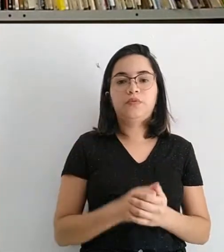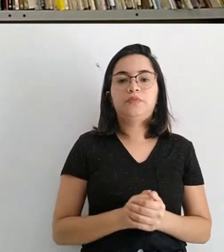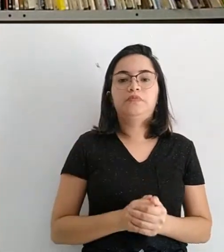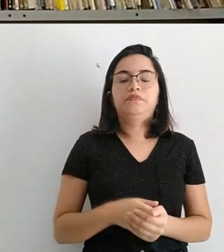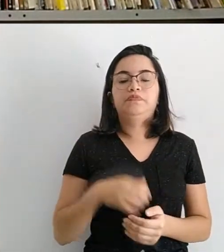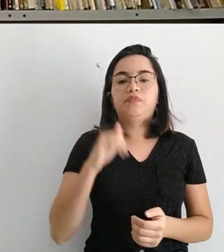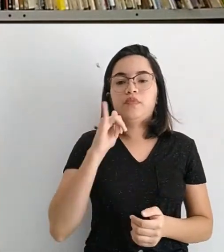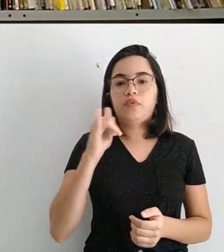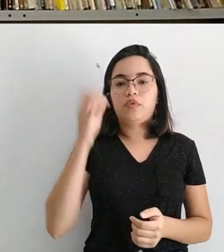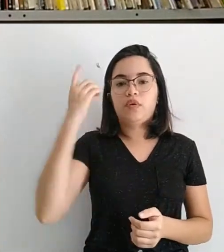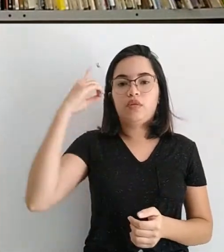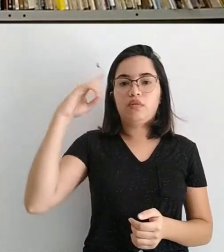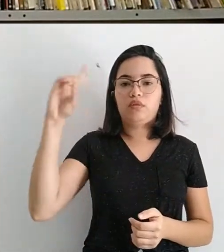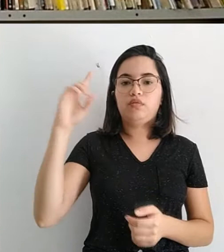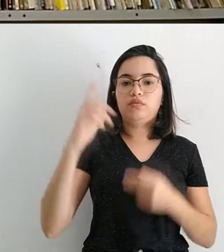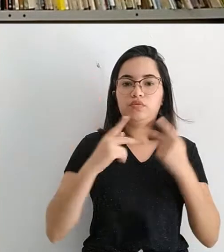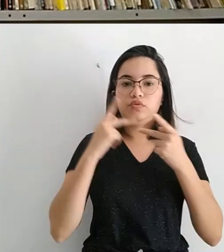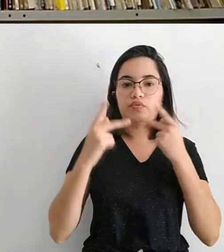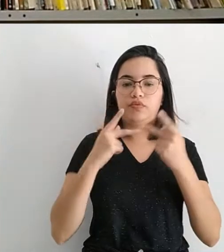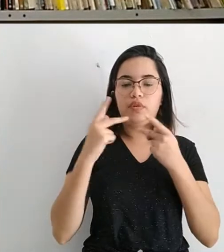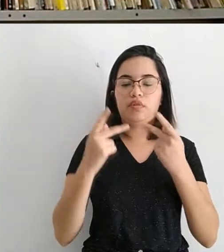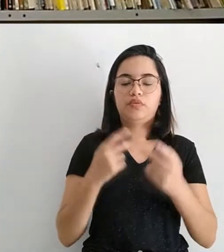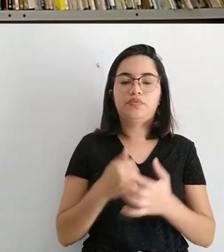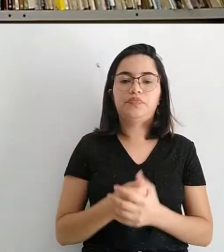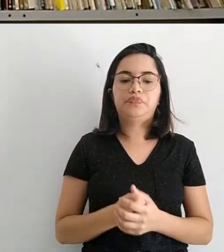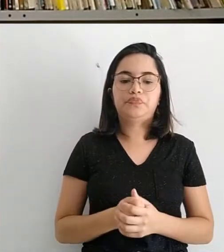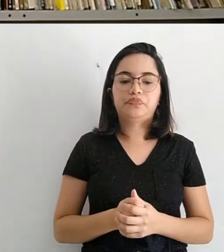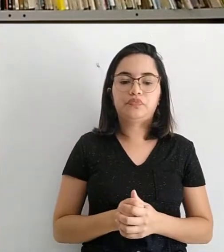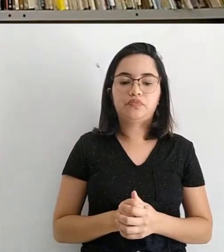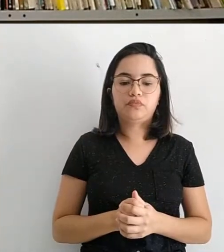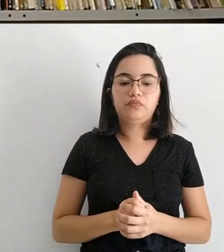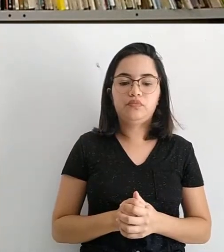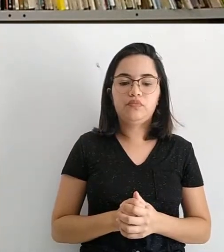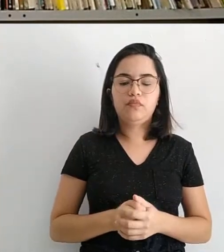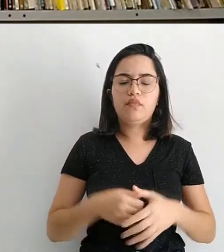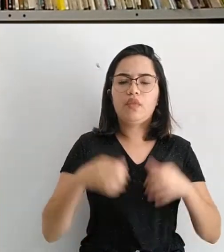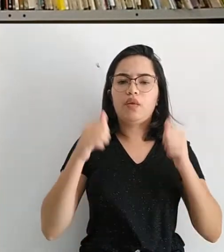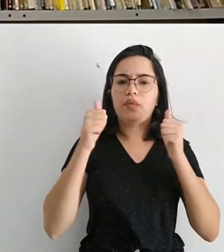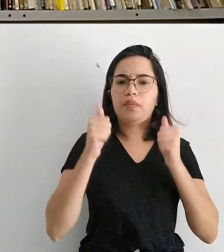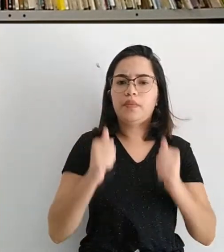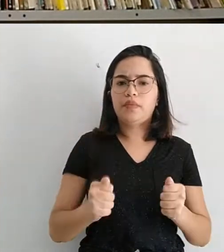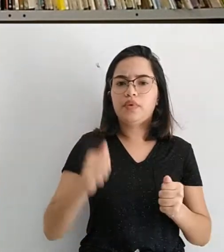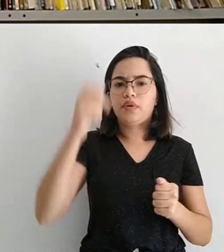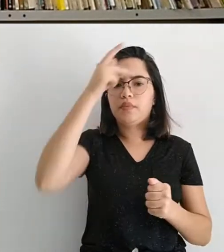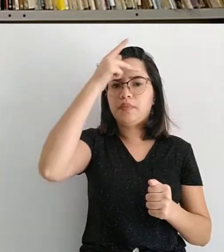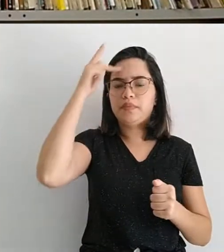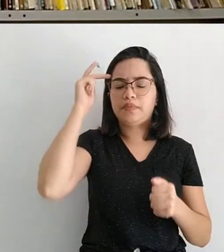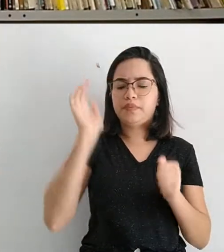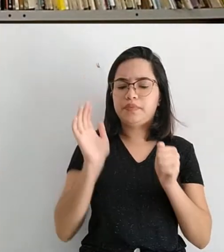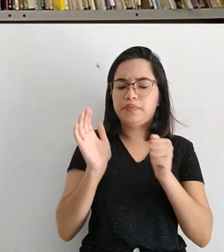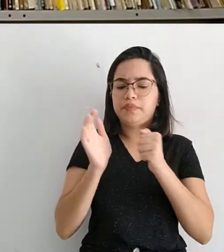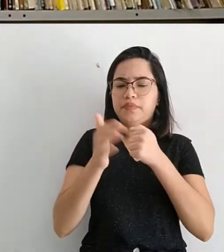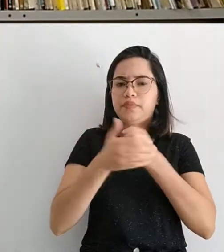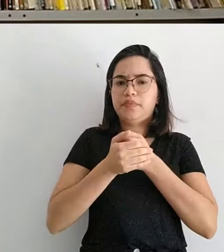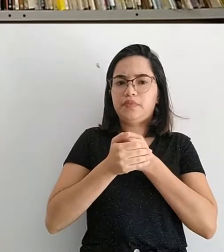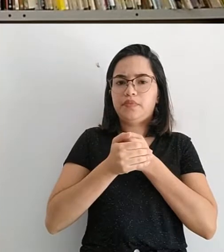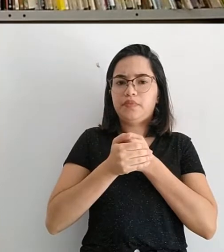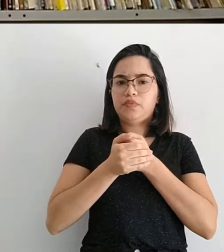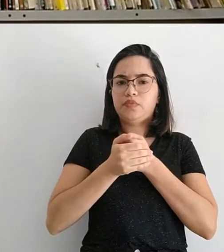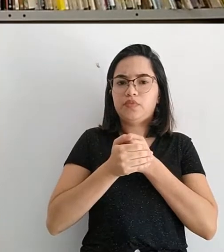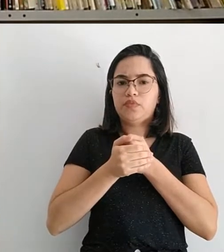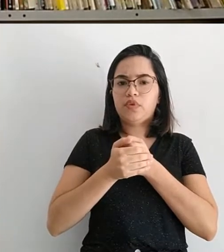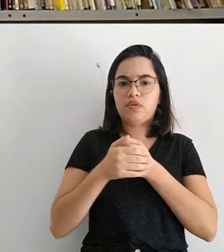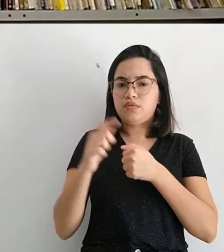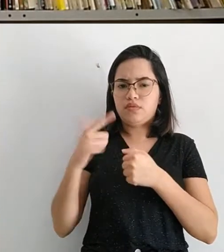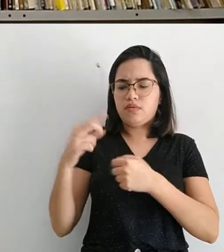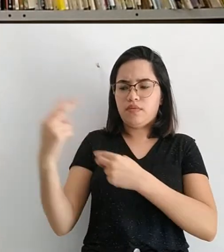fala o seguinte, né? Deus falando através do profeta: poderá alguém esconder-se sem